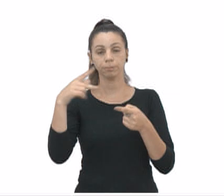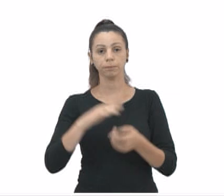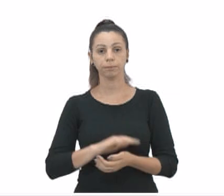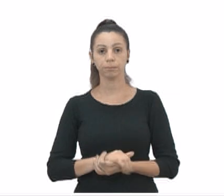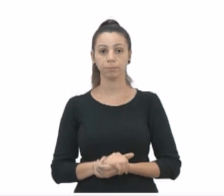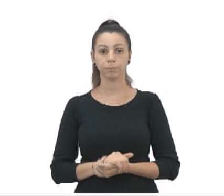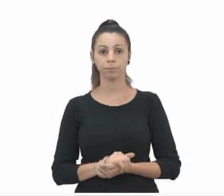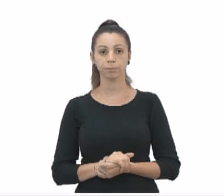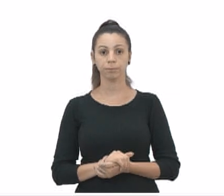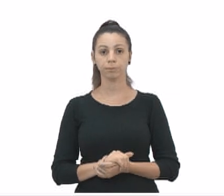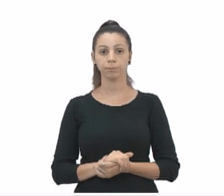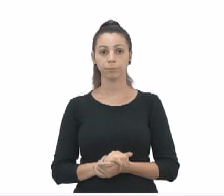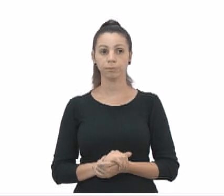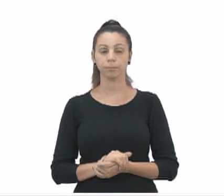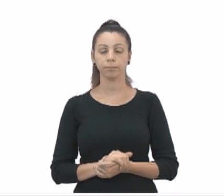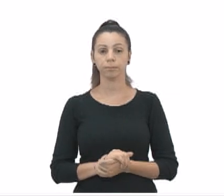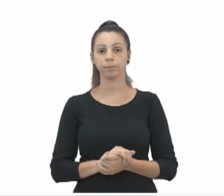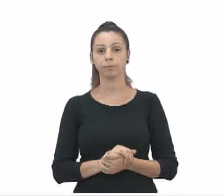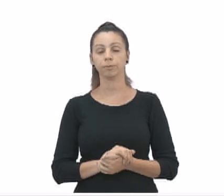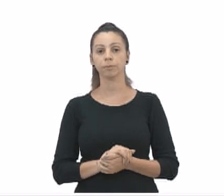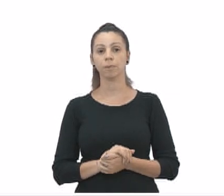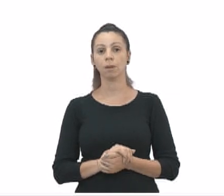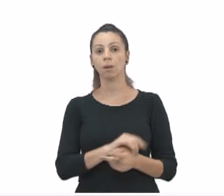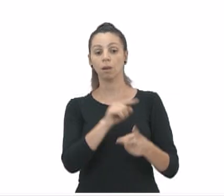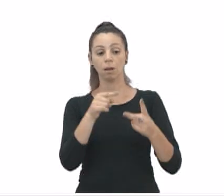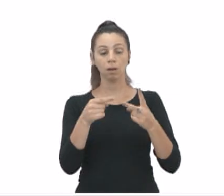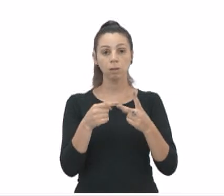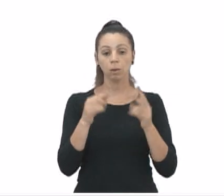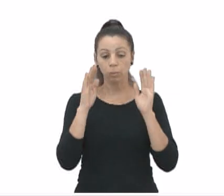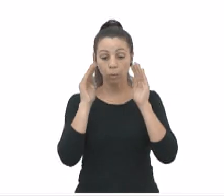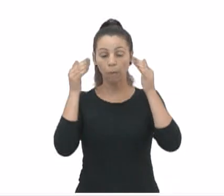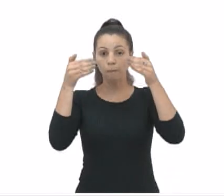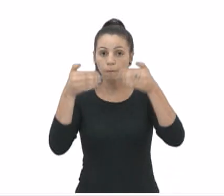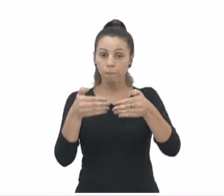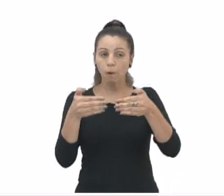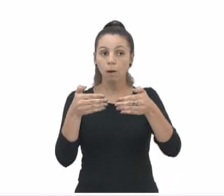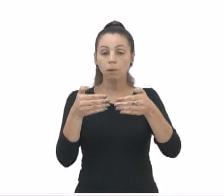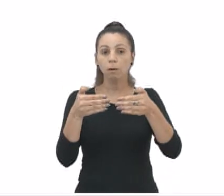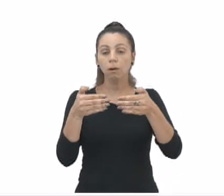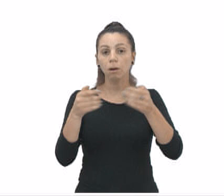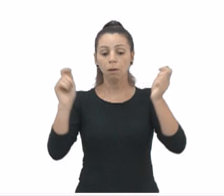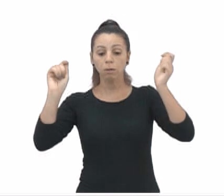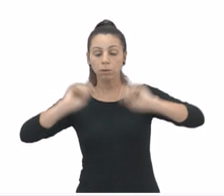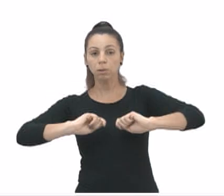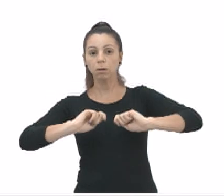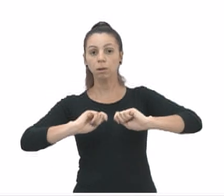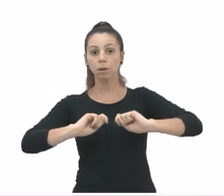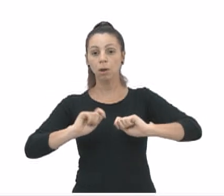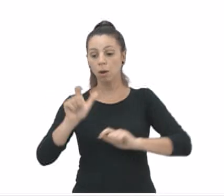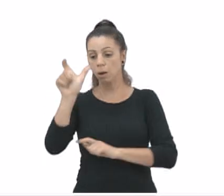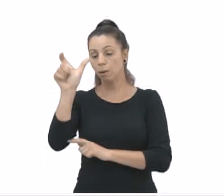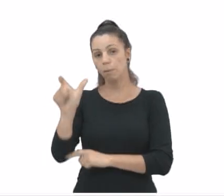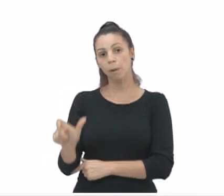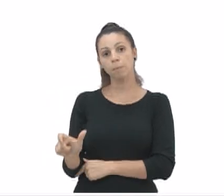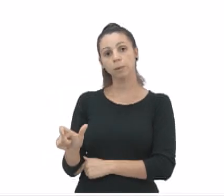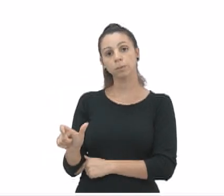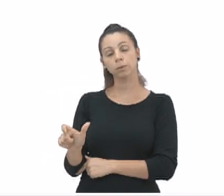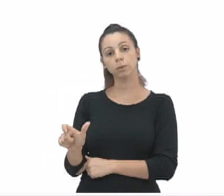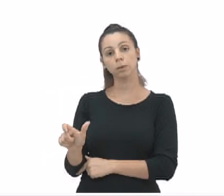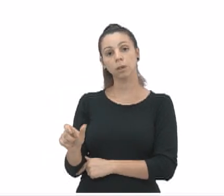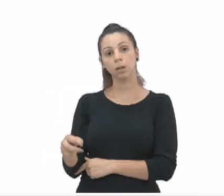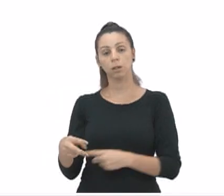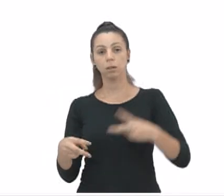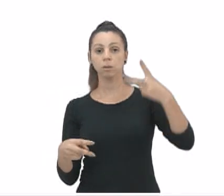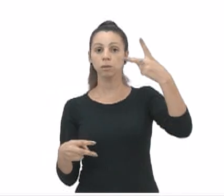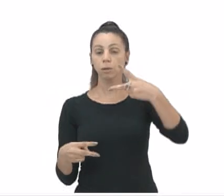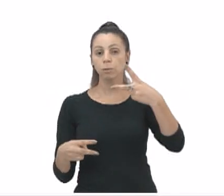Clandestina. Segundo foco narrativo possível, um personagem secundário conta a história de um personagem